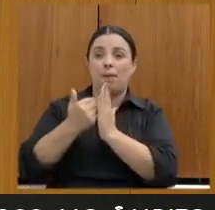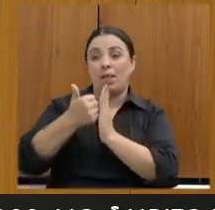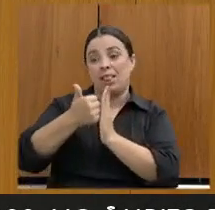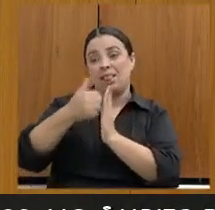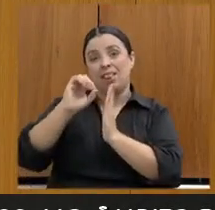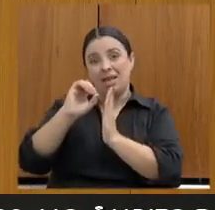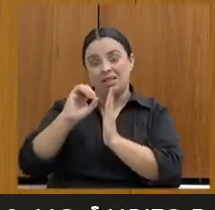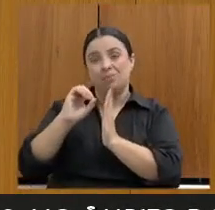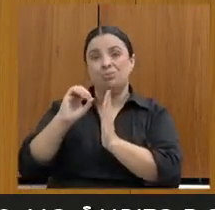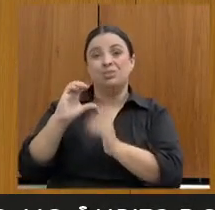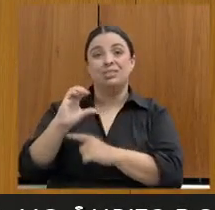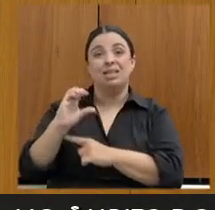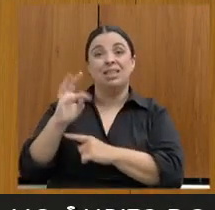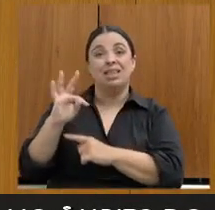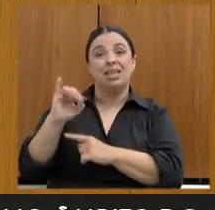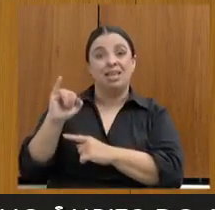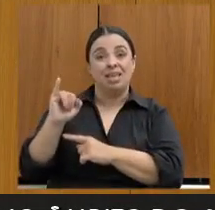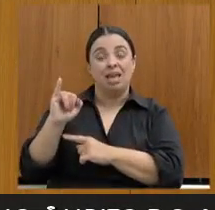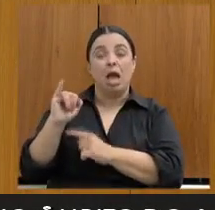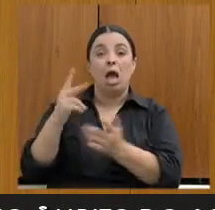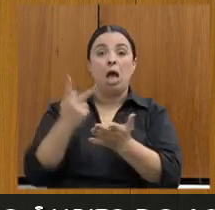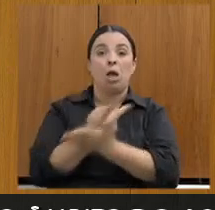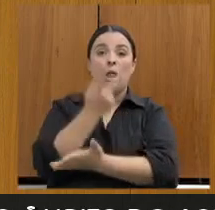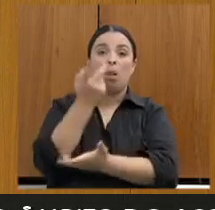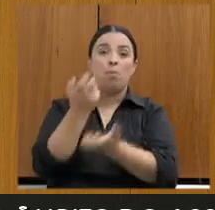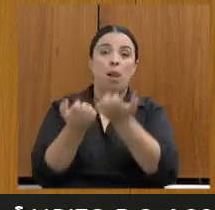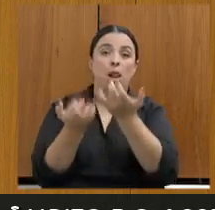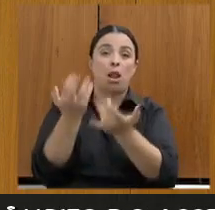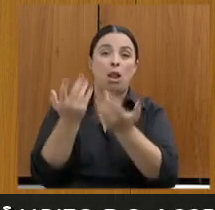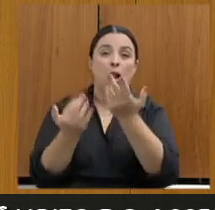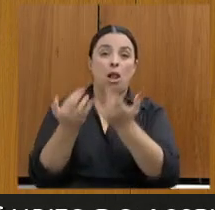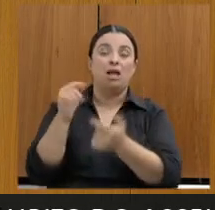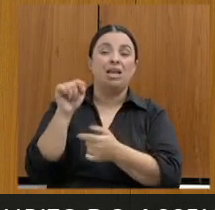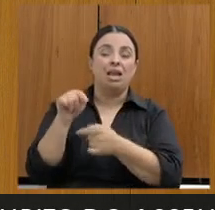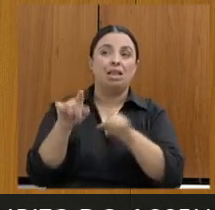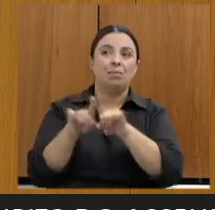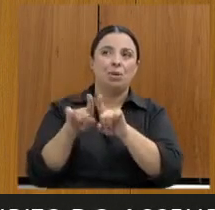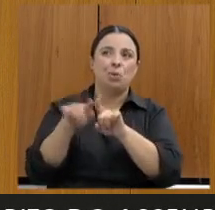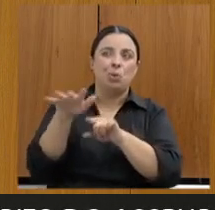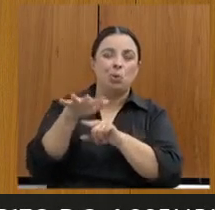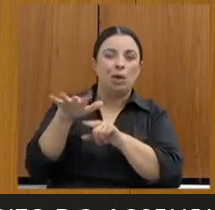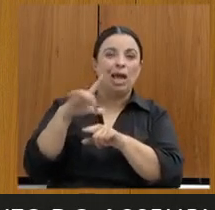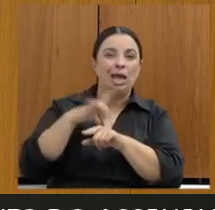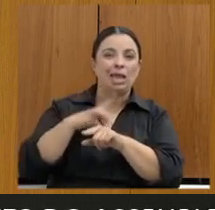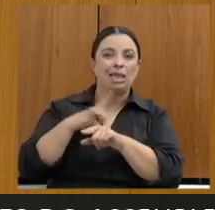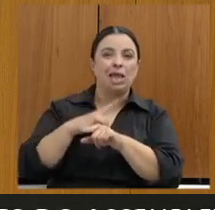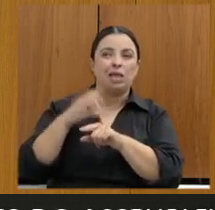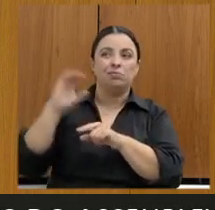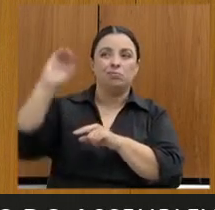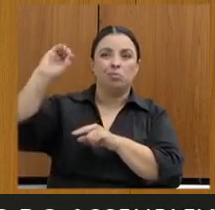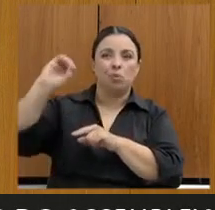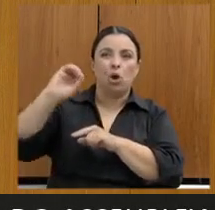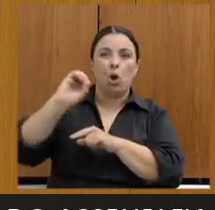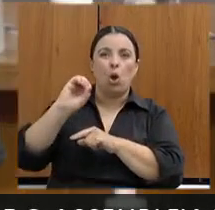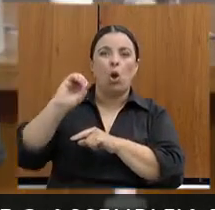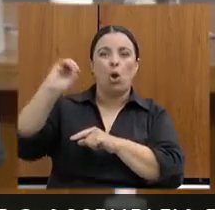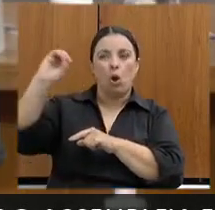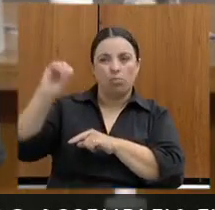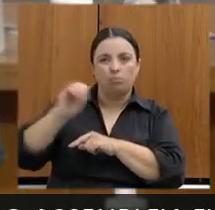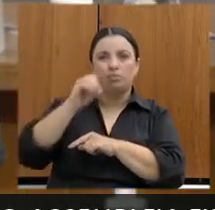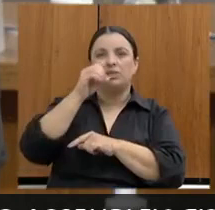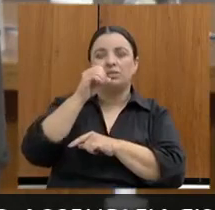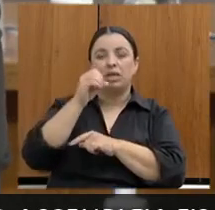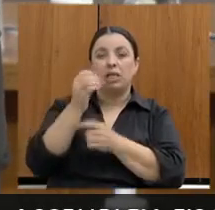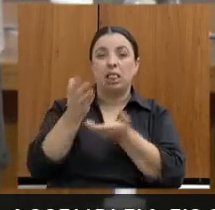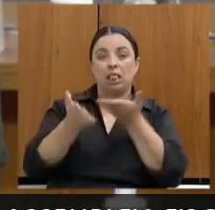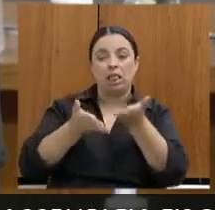por ocasião de um e este lado também a oxigenoterapia e o bombeiro chegou com